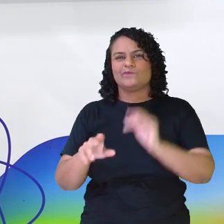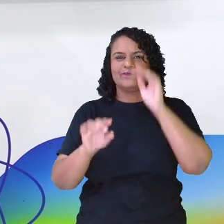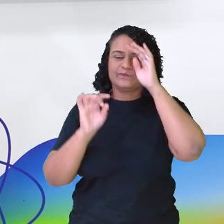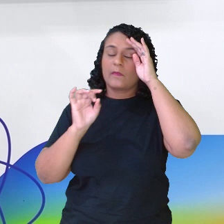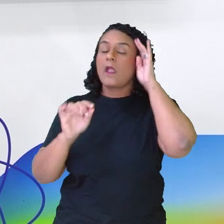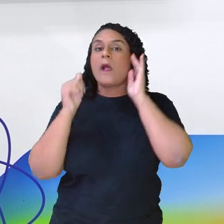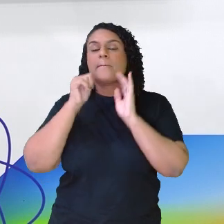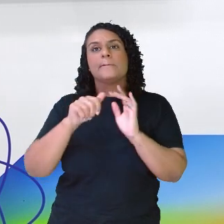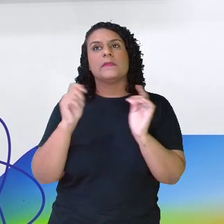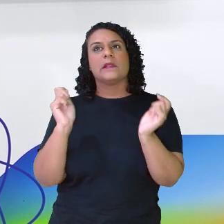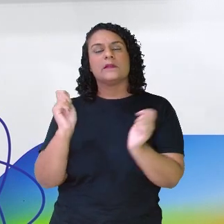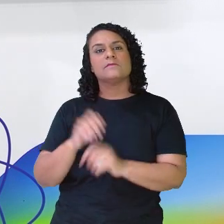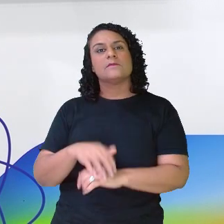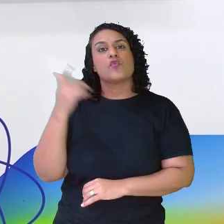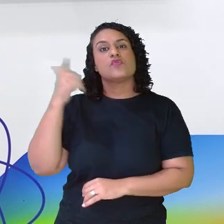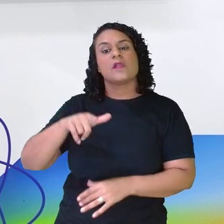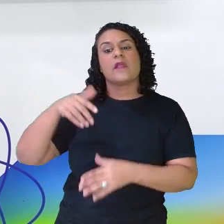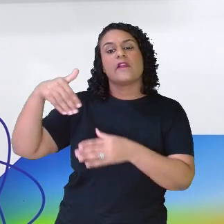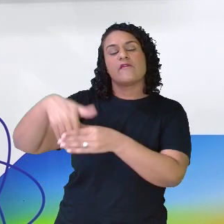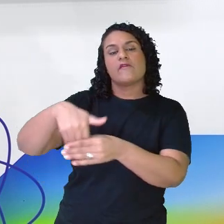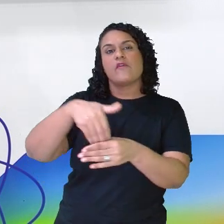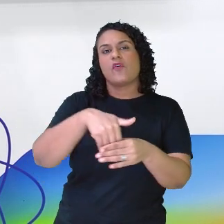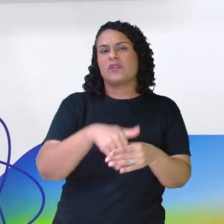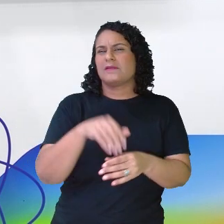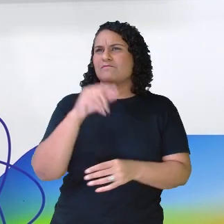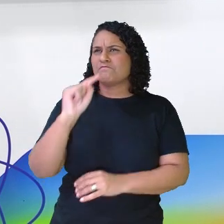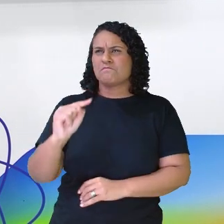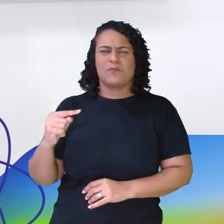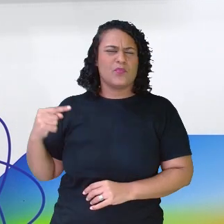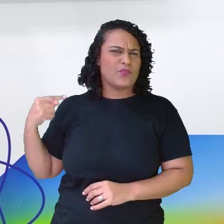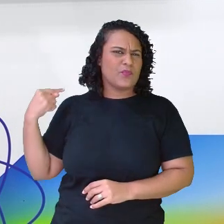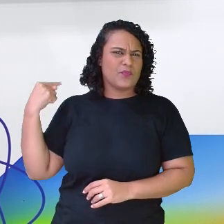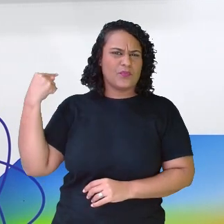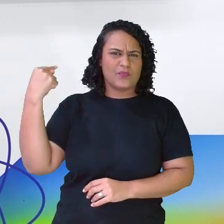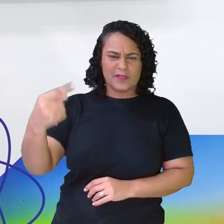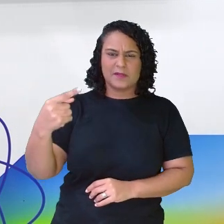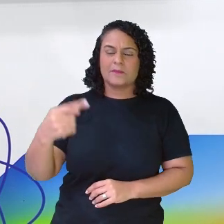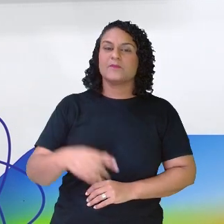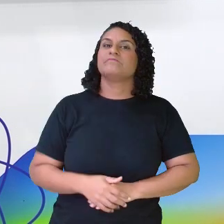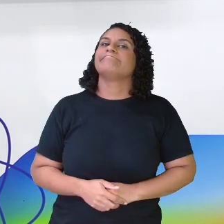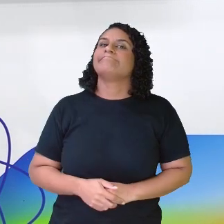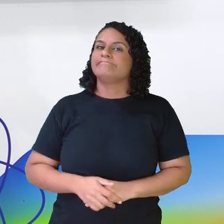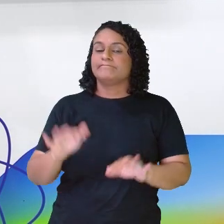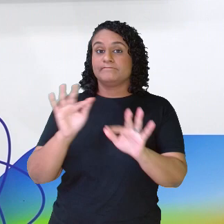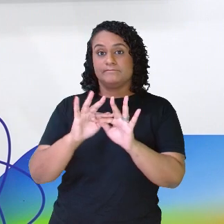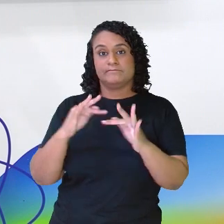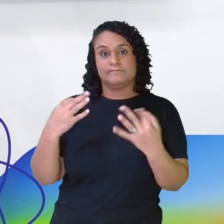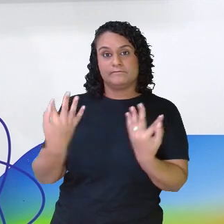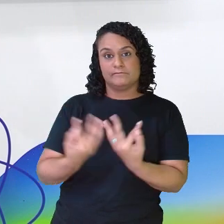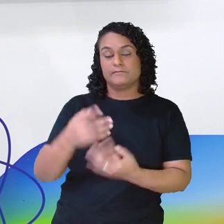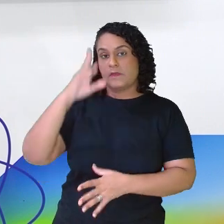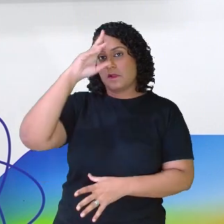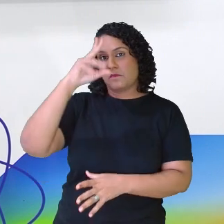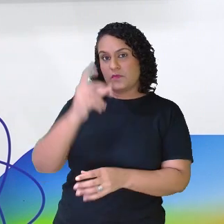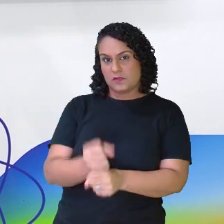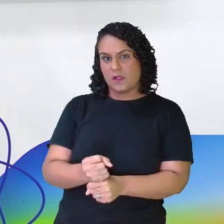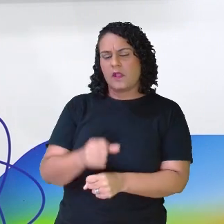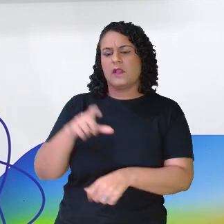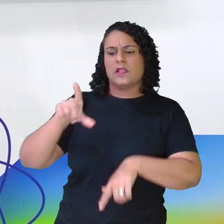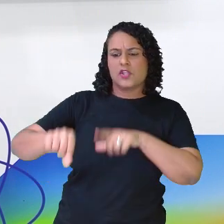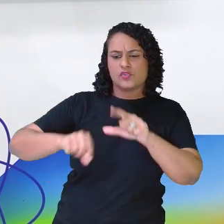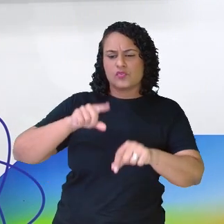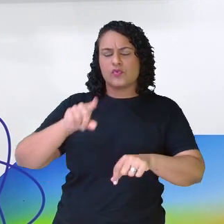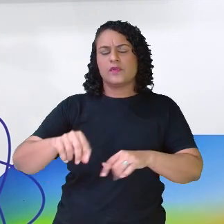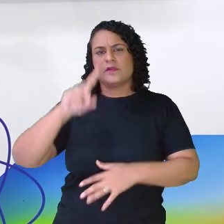só consegue o poder de voto bem mais na frente. Então, familiar, quem mandava, quem tomava as decisões